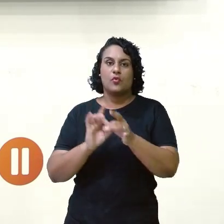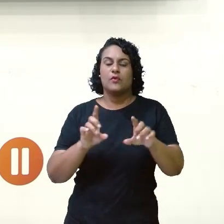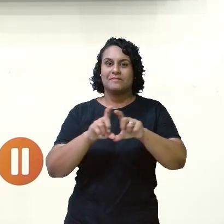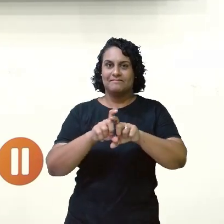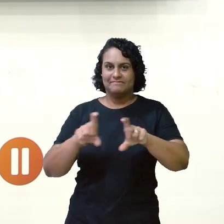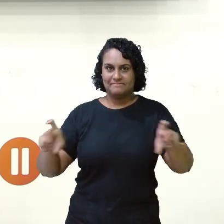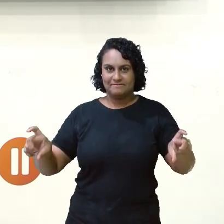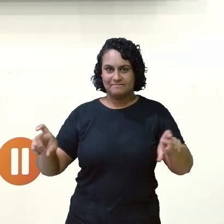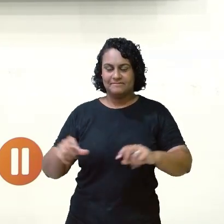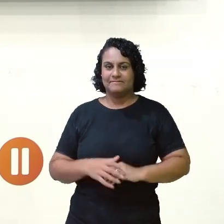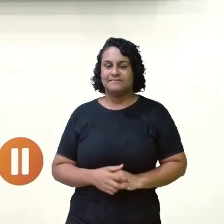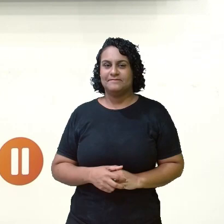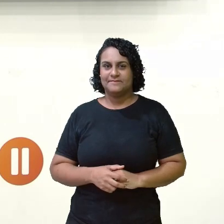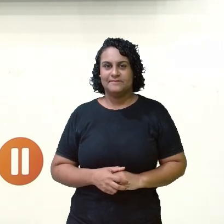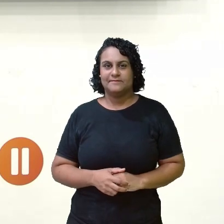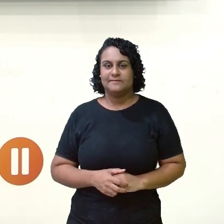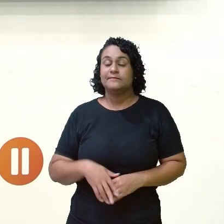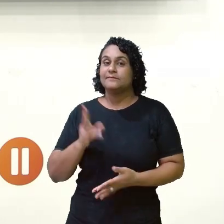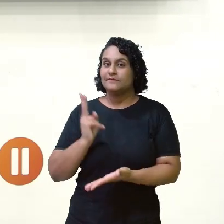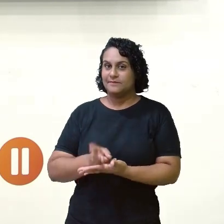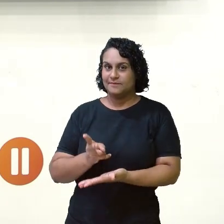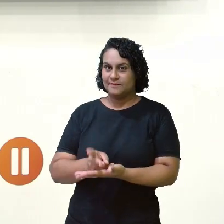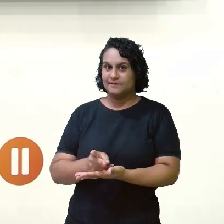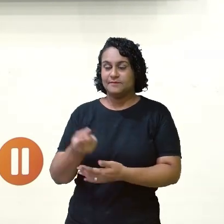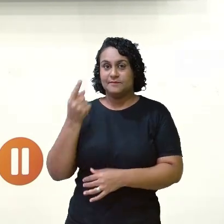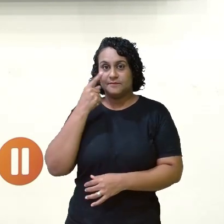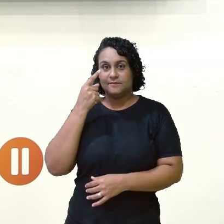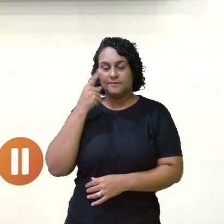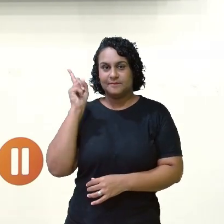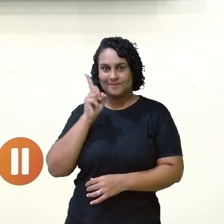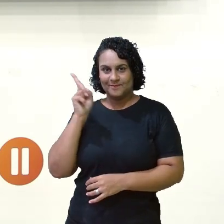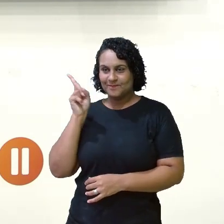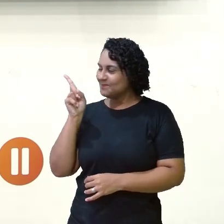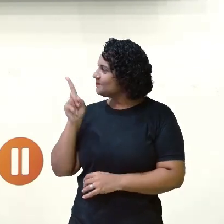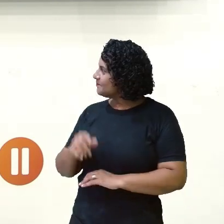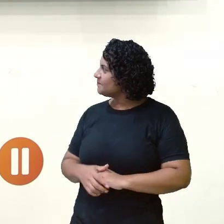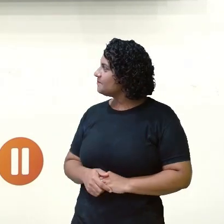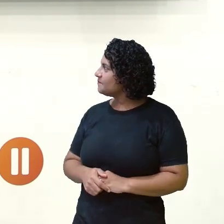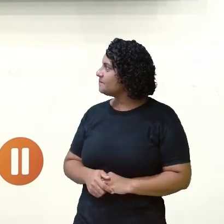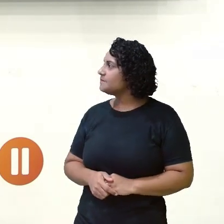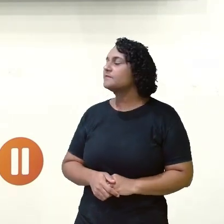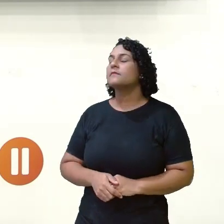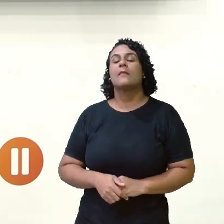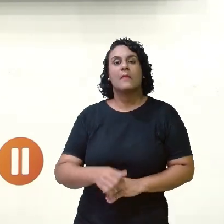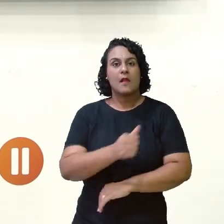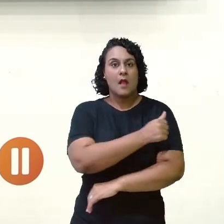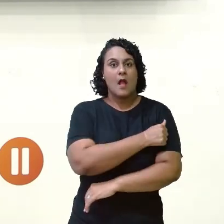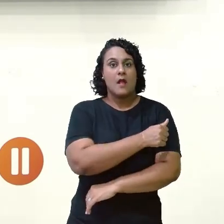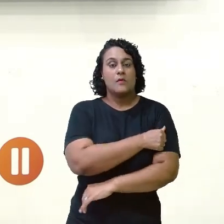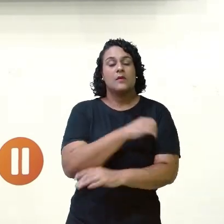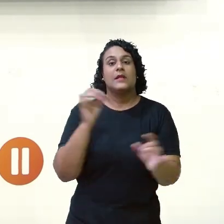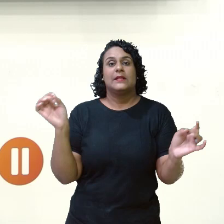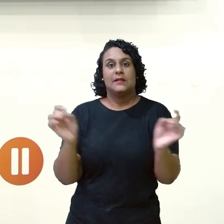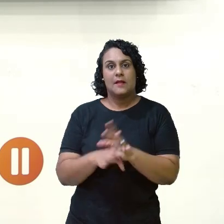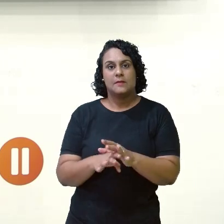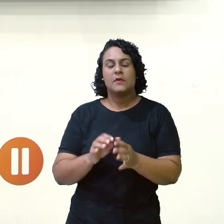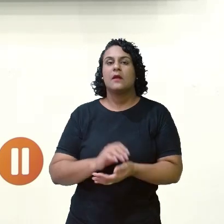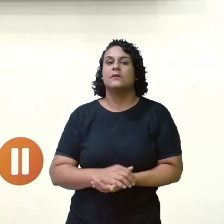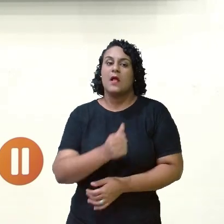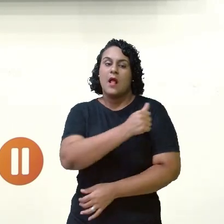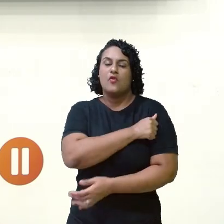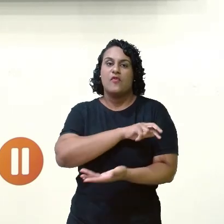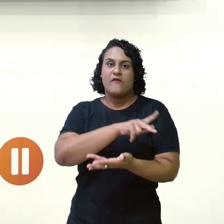da frase. Continuando, observem aí. A aluna terminou. As